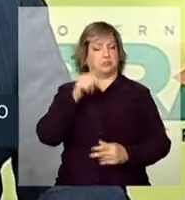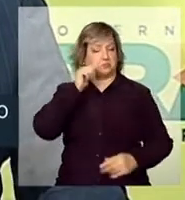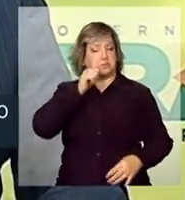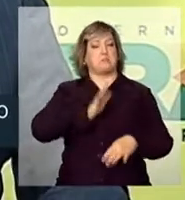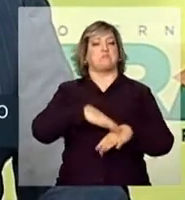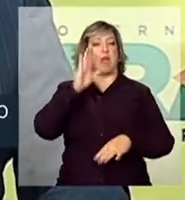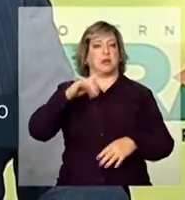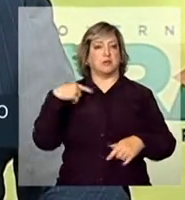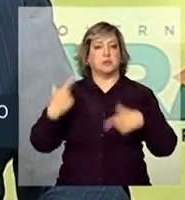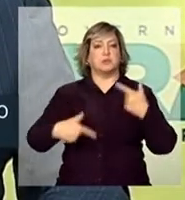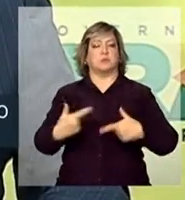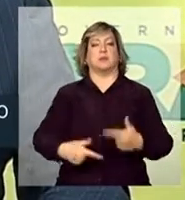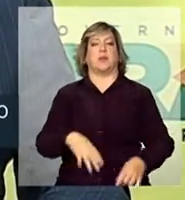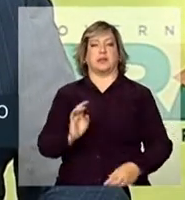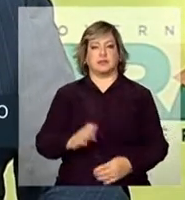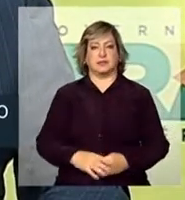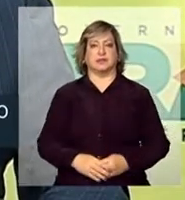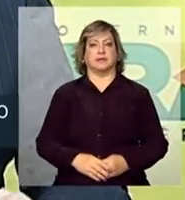é